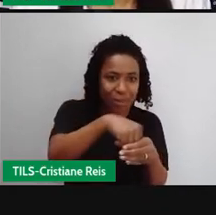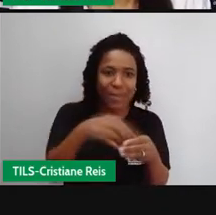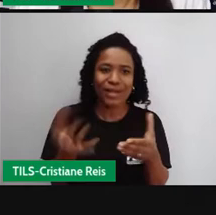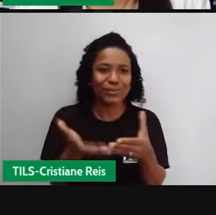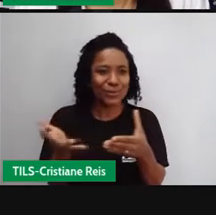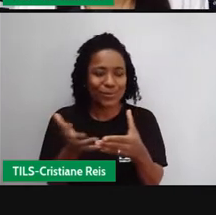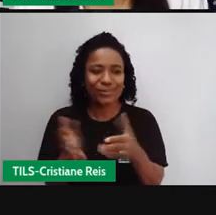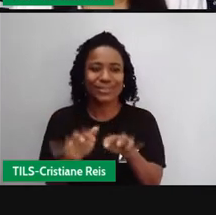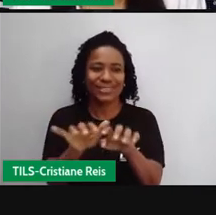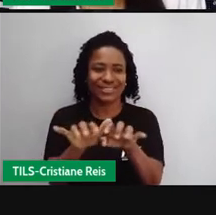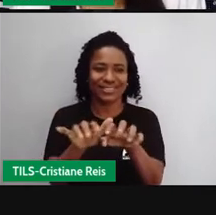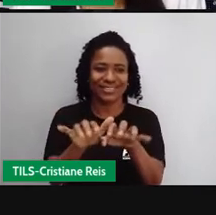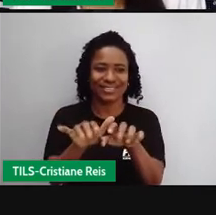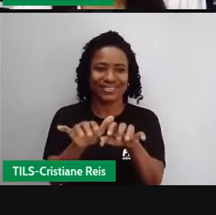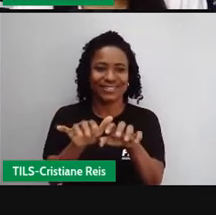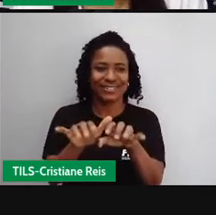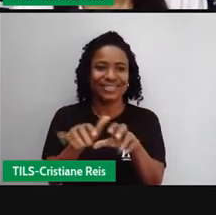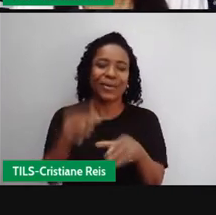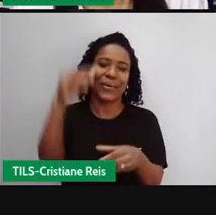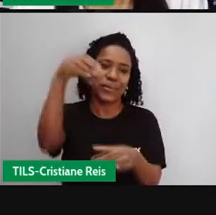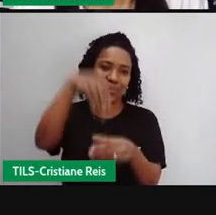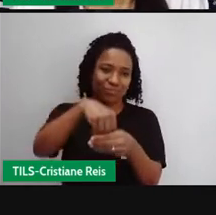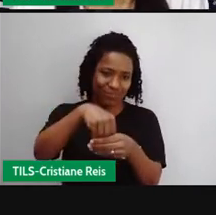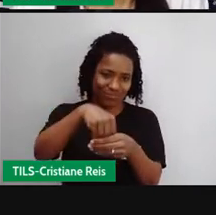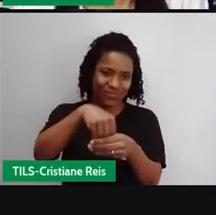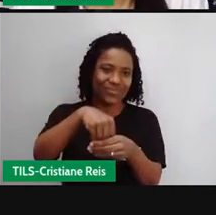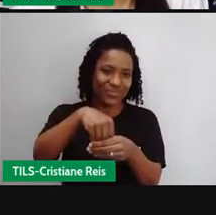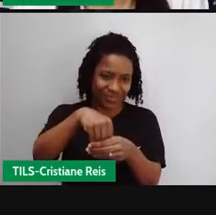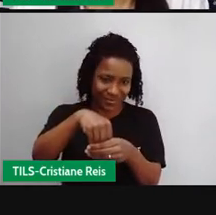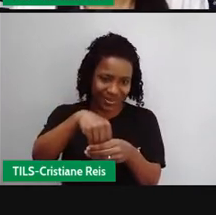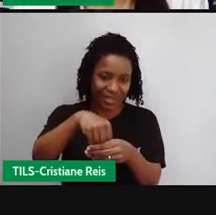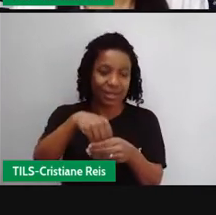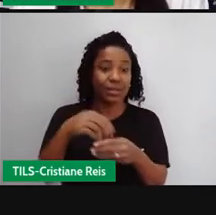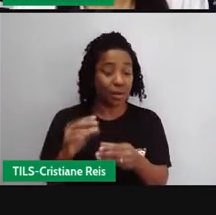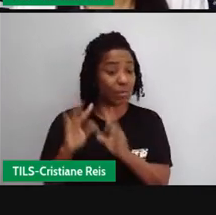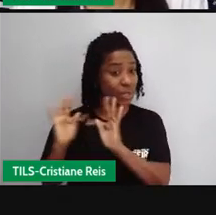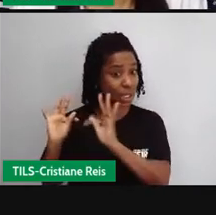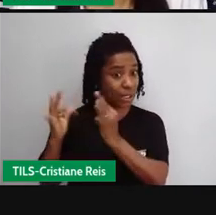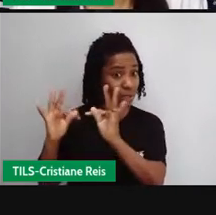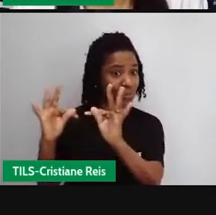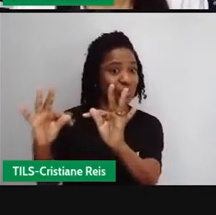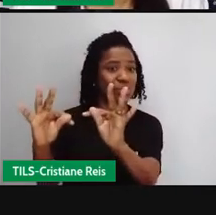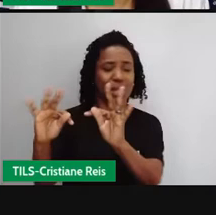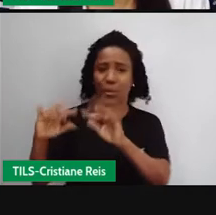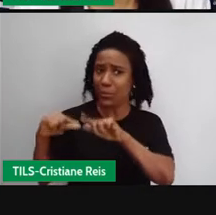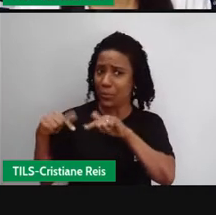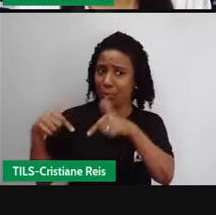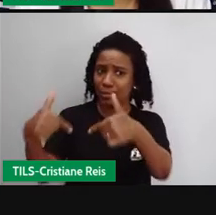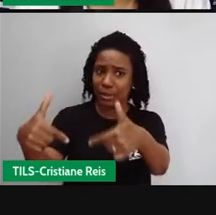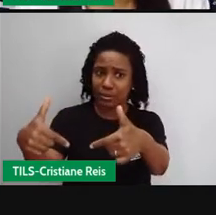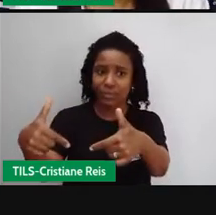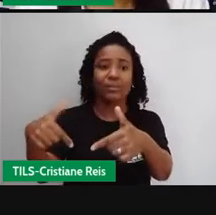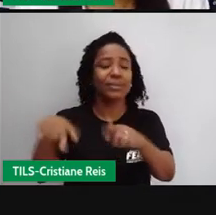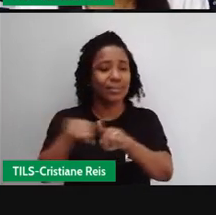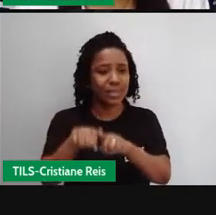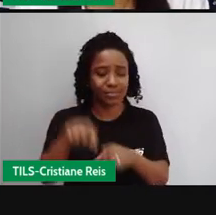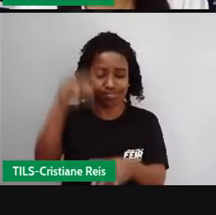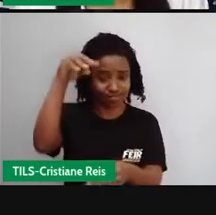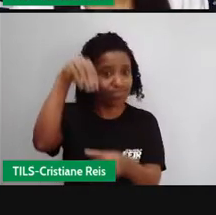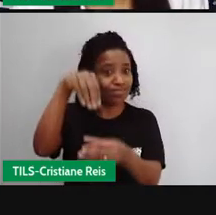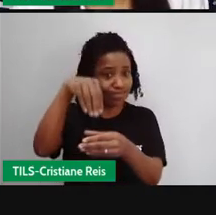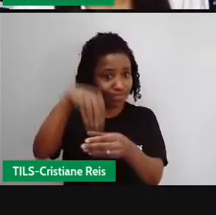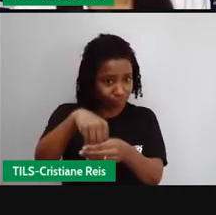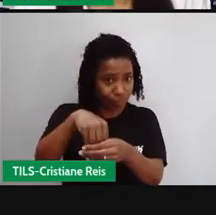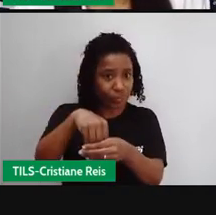uma forma de trazer a tecnologia e também uma forma de fazer com que as eleições tenham aí resultados mais